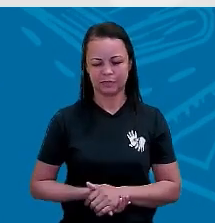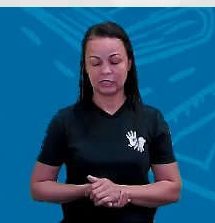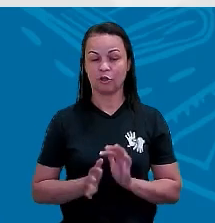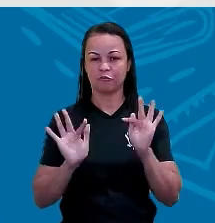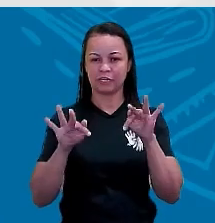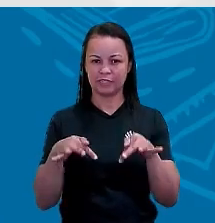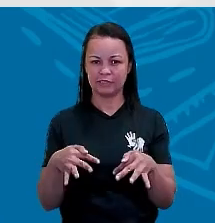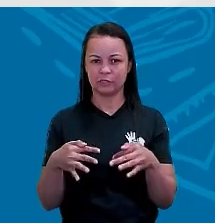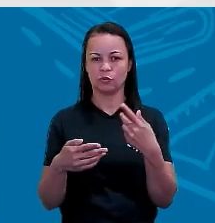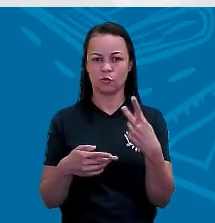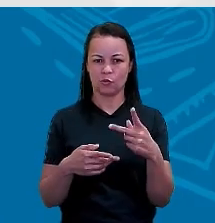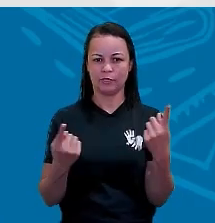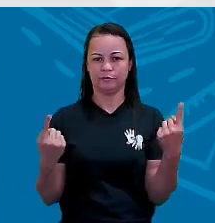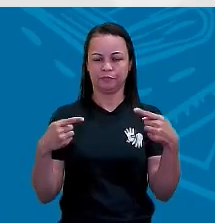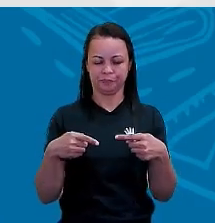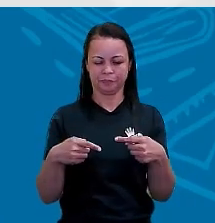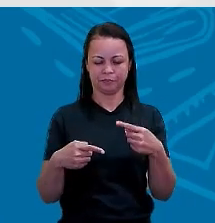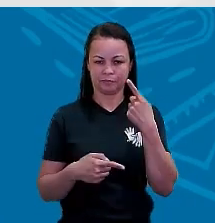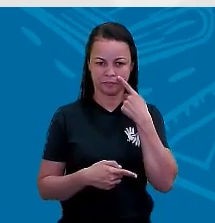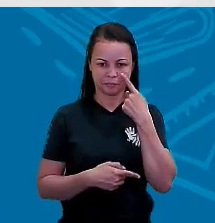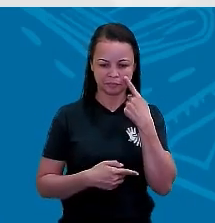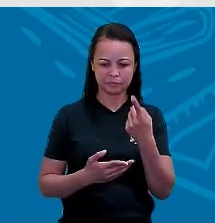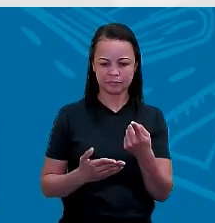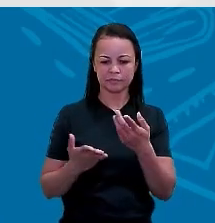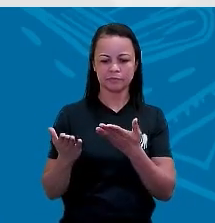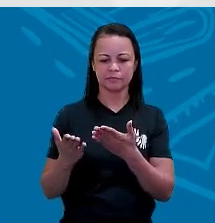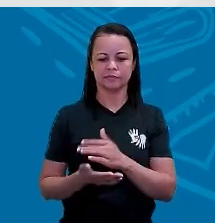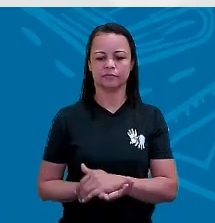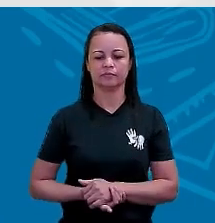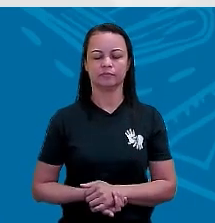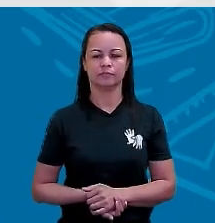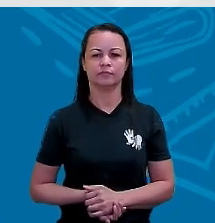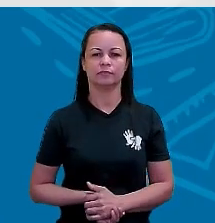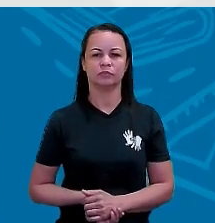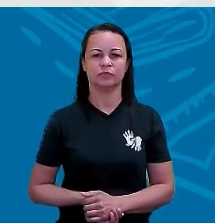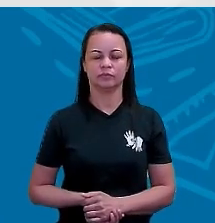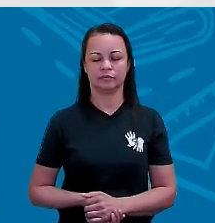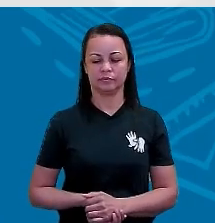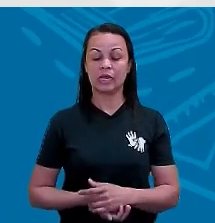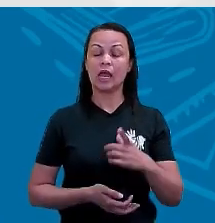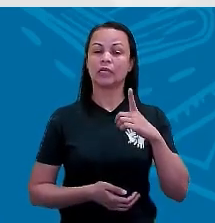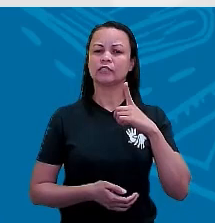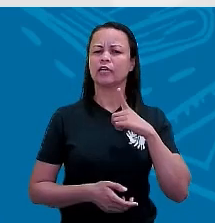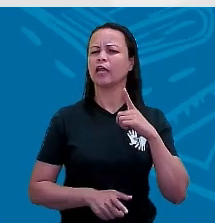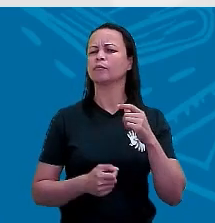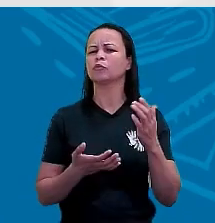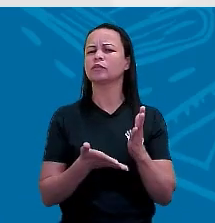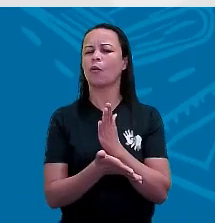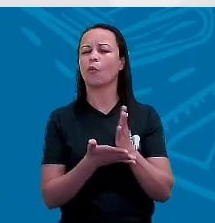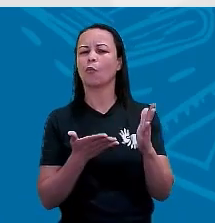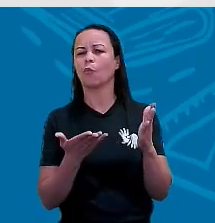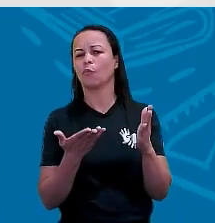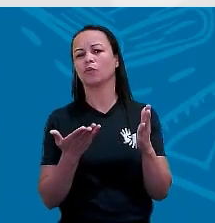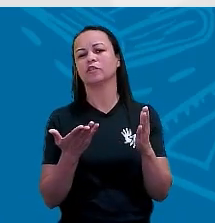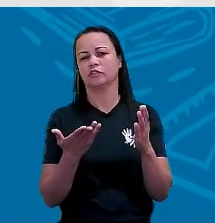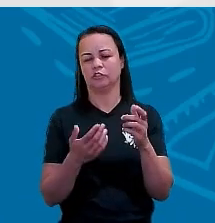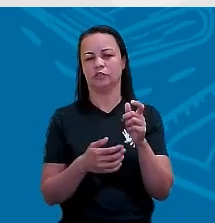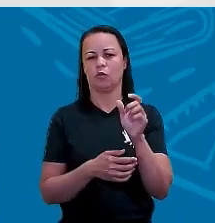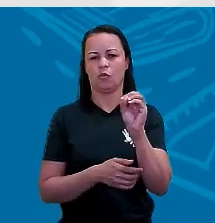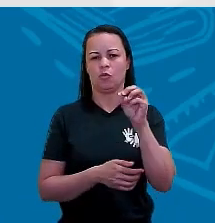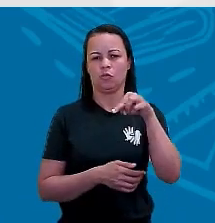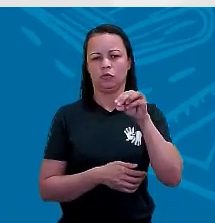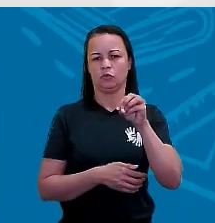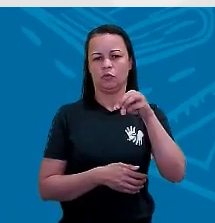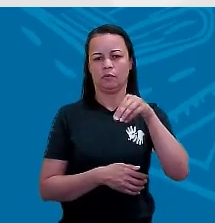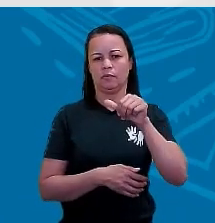finalizando com esse desafio. Vamos ver o que é que vem por aí. Vamos lá. Temos aqui algumas onomatopeias. E